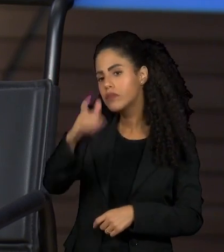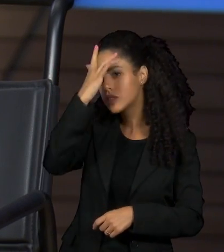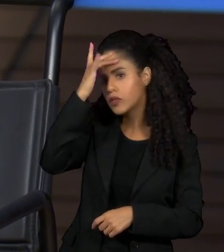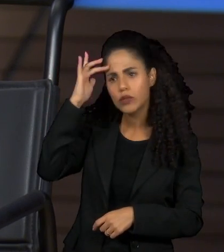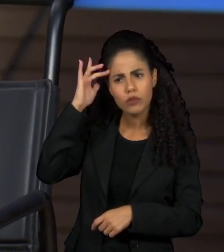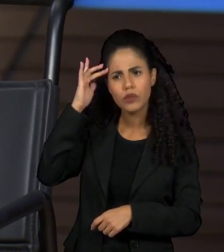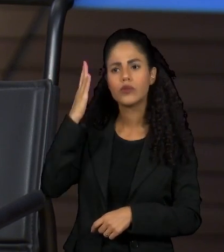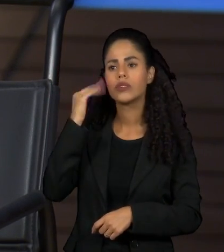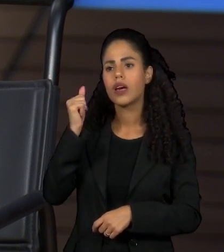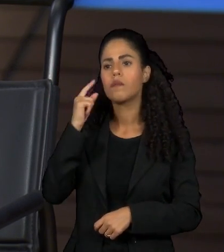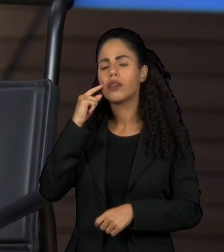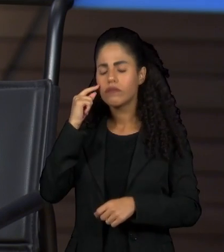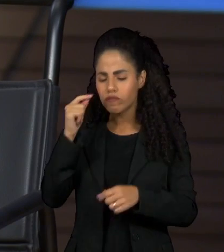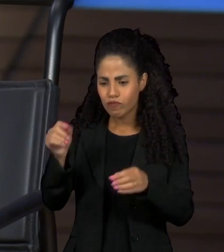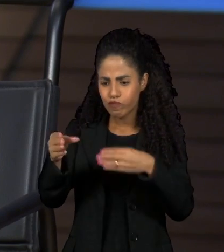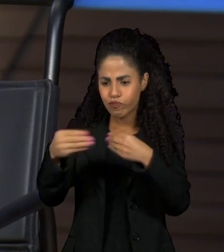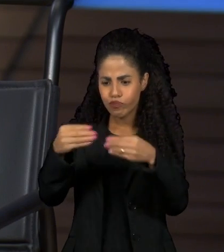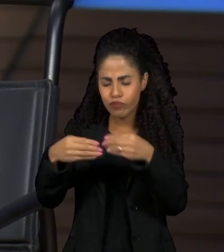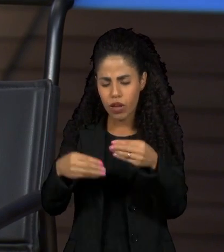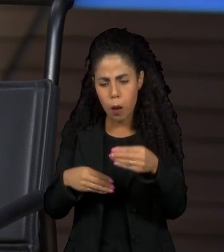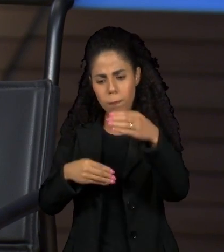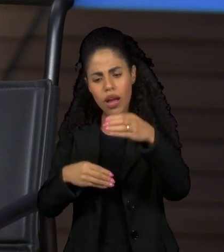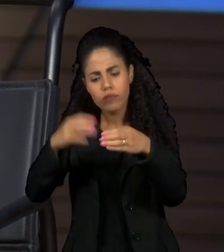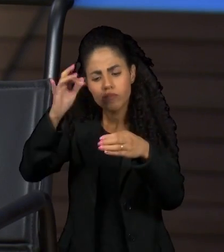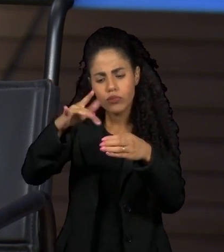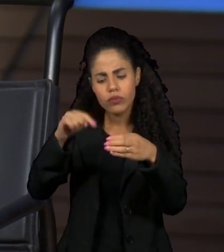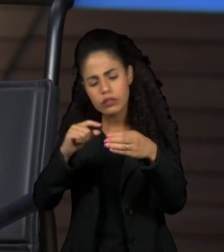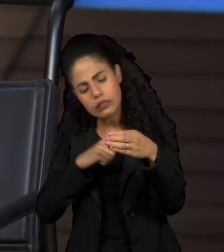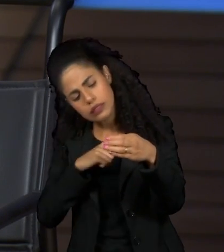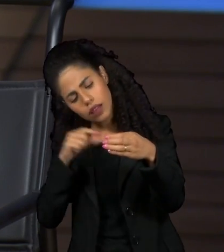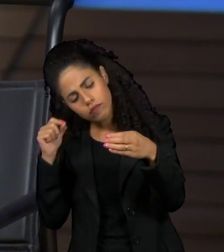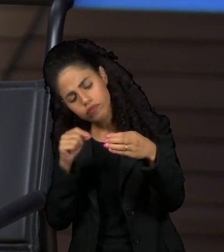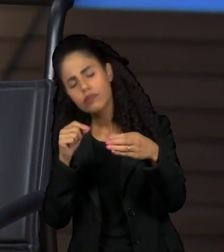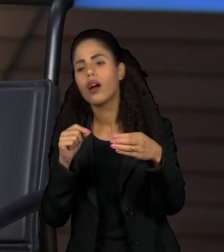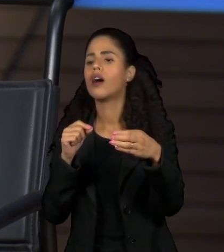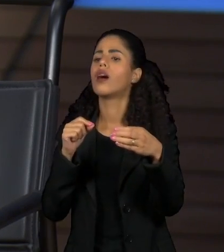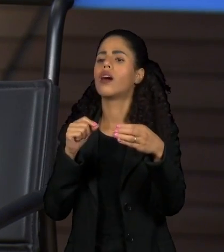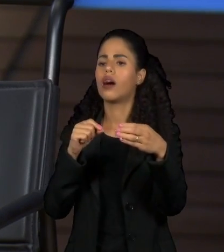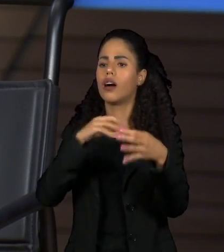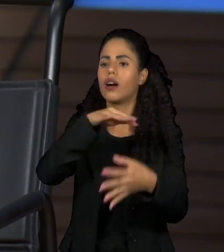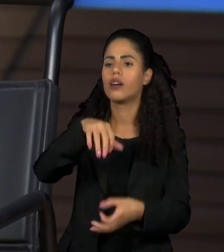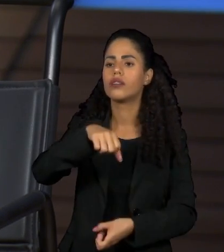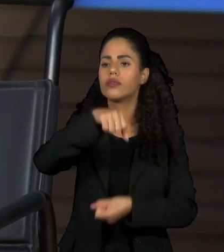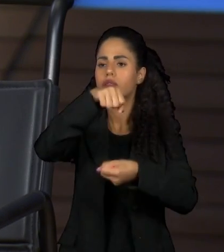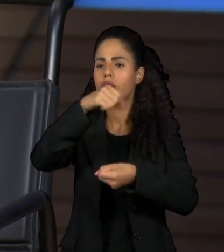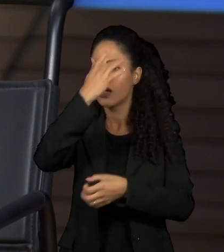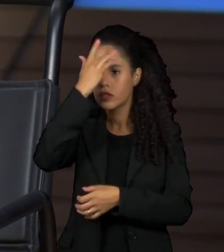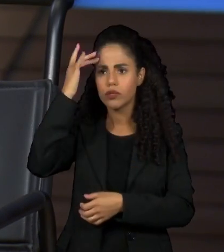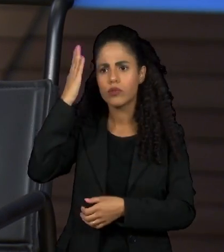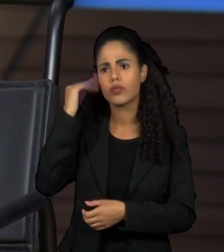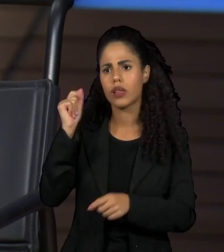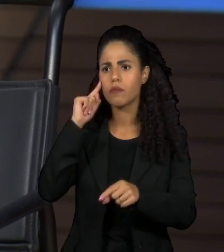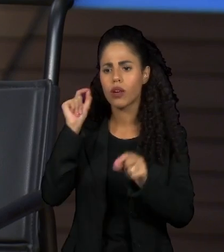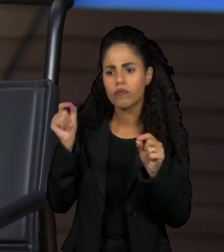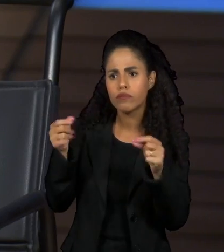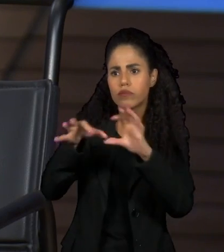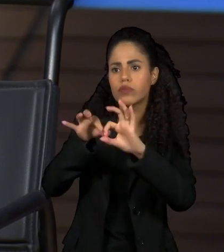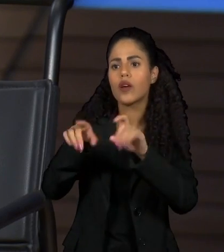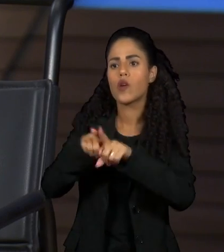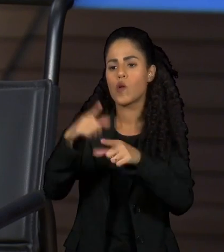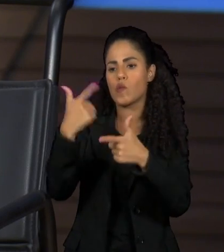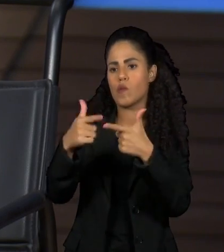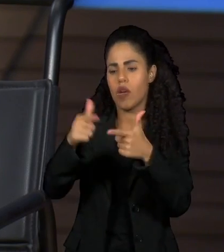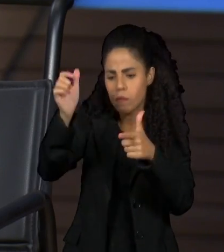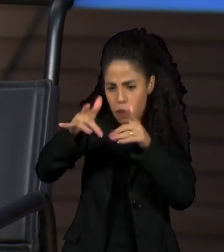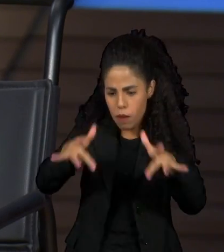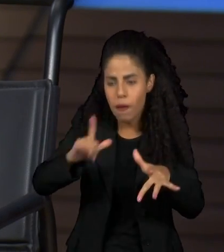também a questão de resíduos, né? Quando falam, às vezes, de meio ambiente e sustentabilidade, um dos primeiros pontos que as pessoas mais costumam associar é a questão de resíduo,